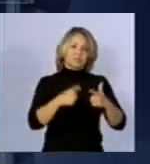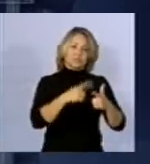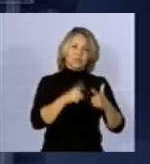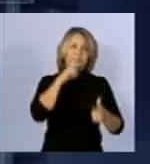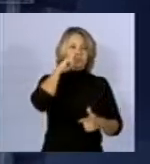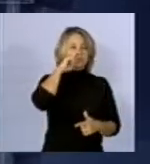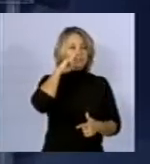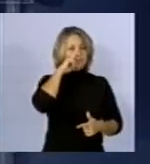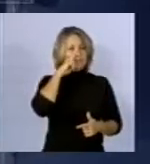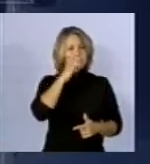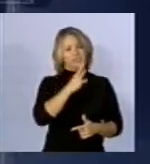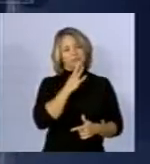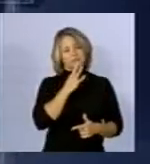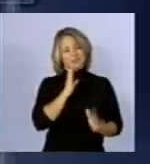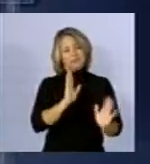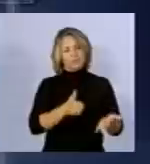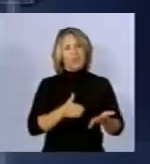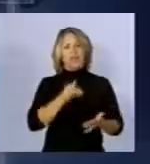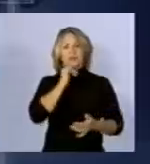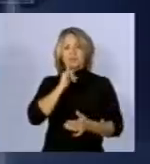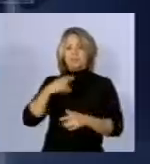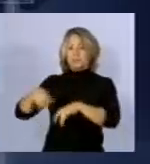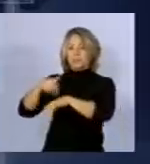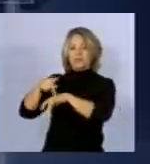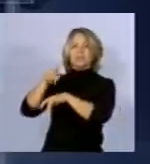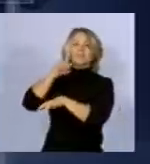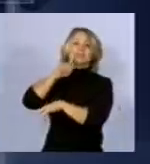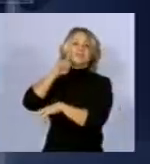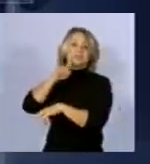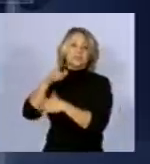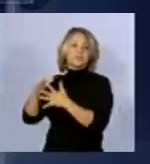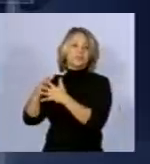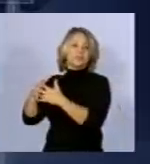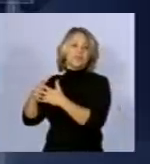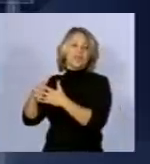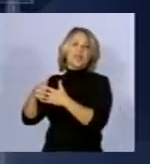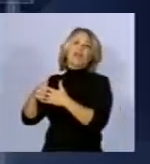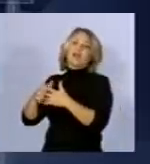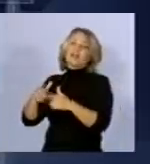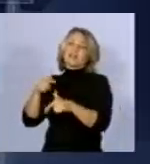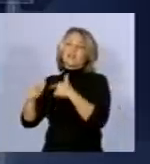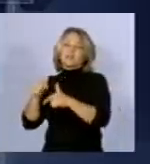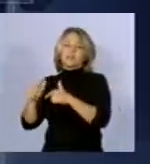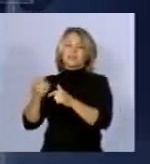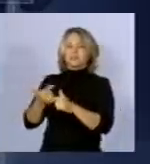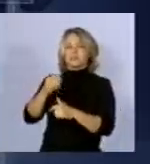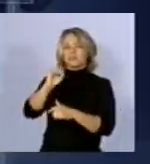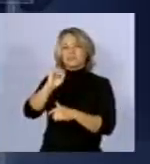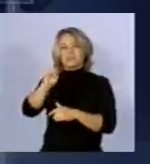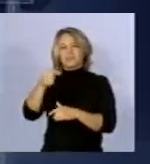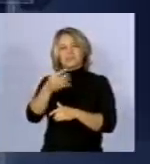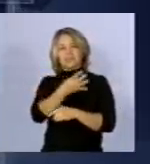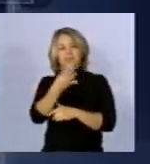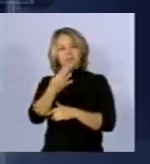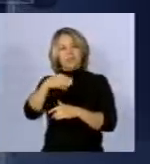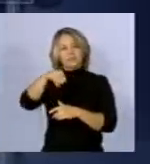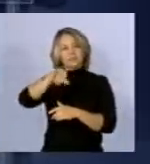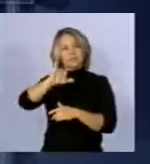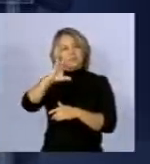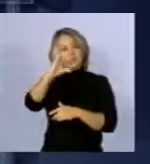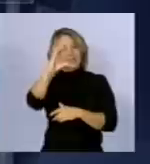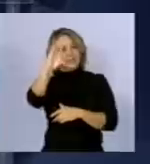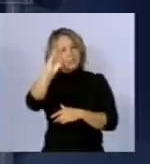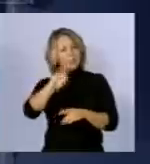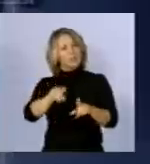conhecemos eh os Estados Unidos eh trabalham com uma média de 0,4 microteslas assim como a